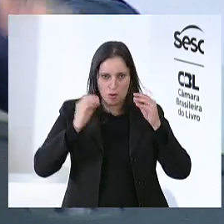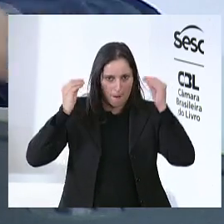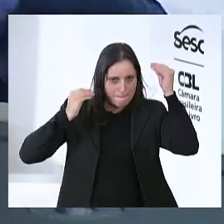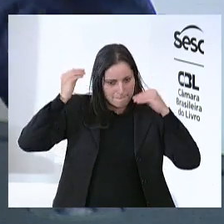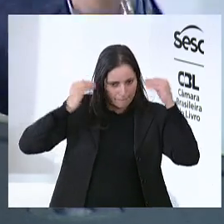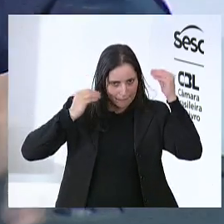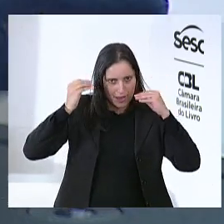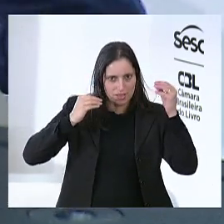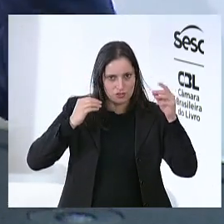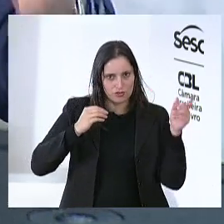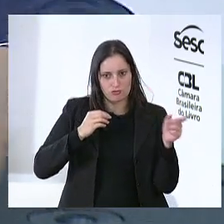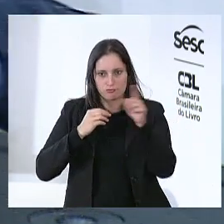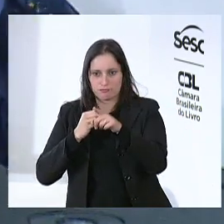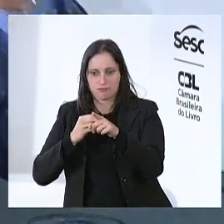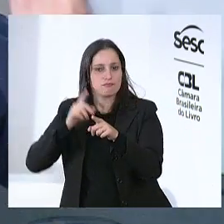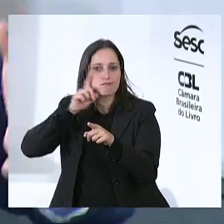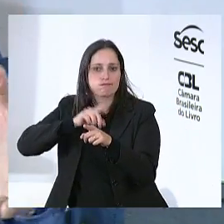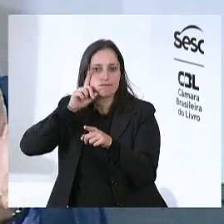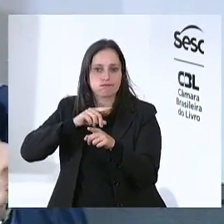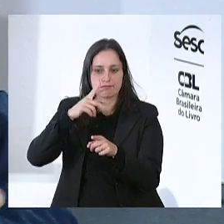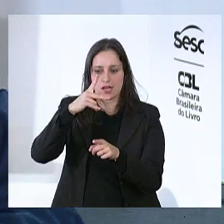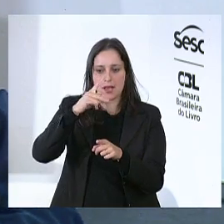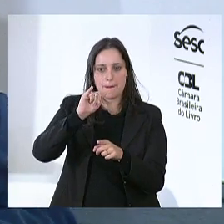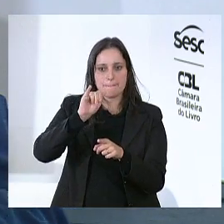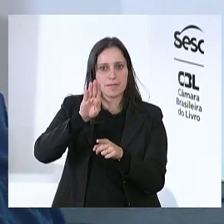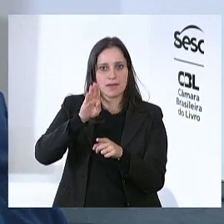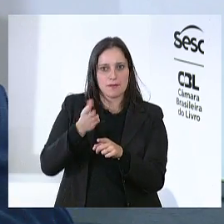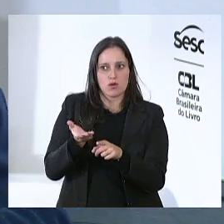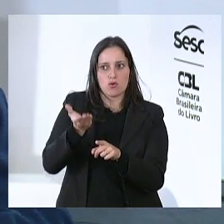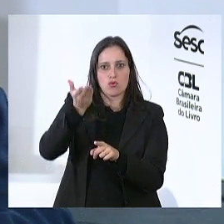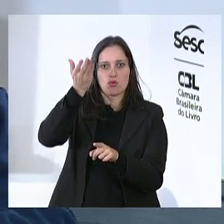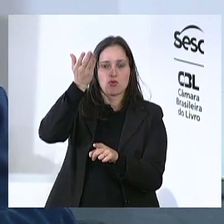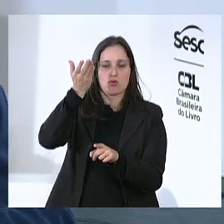que produzir de químicos, de não sei o quê. Certo?